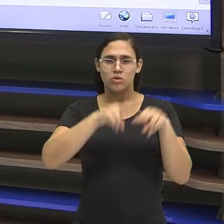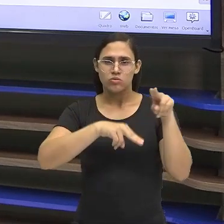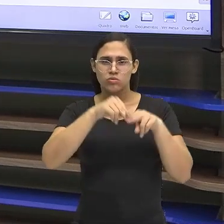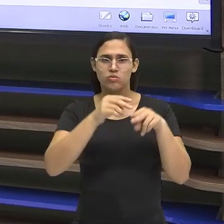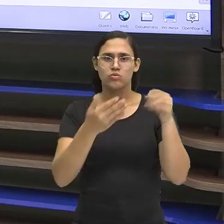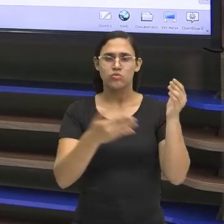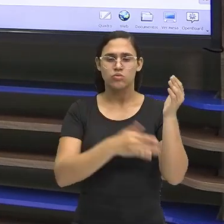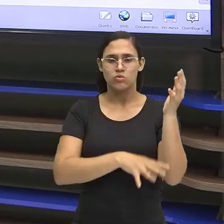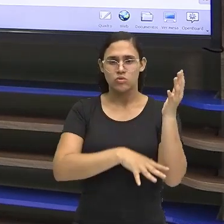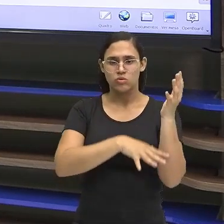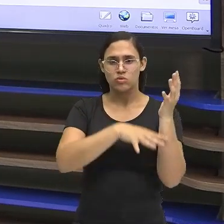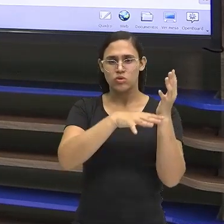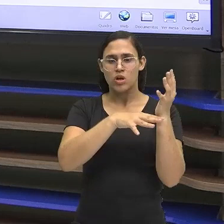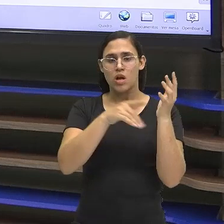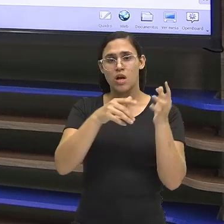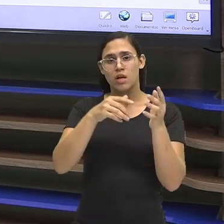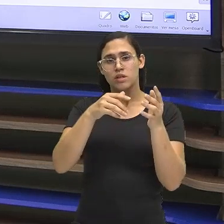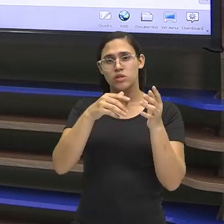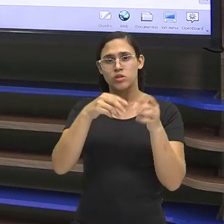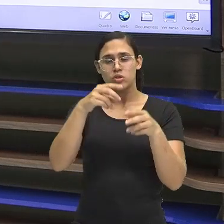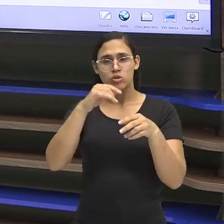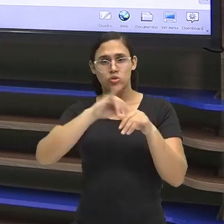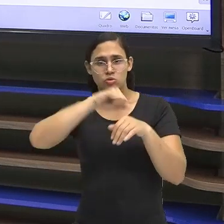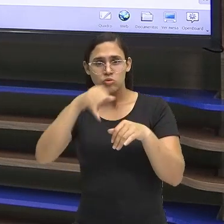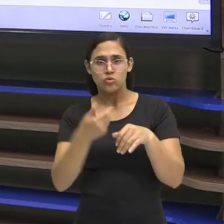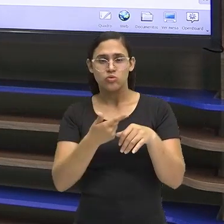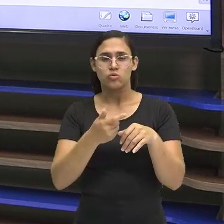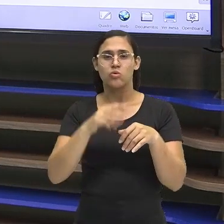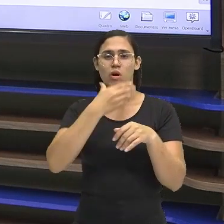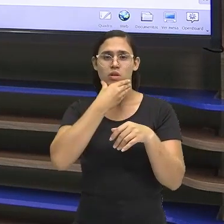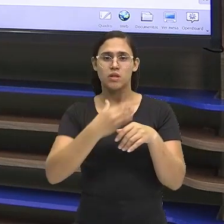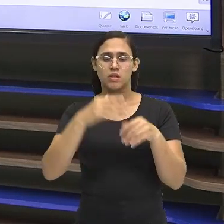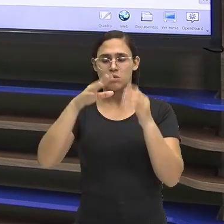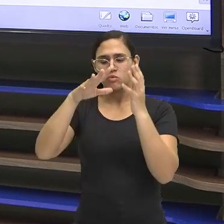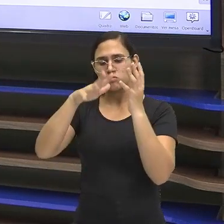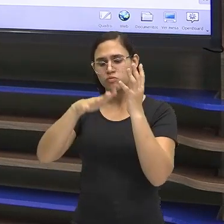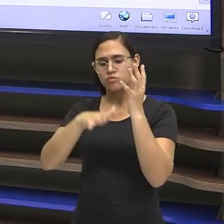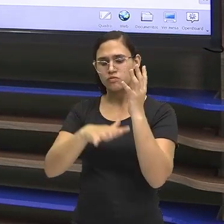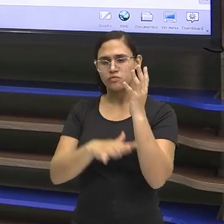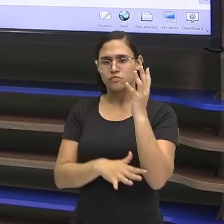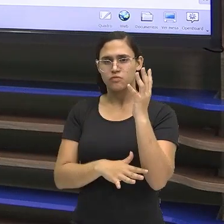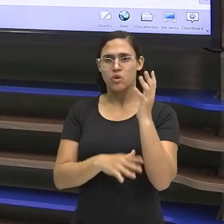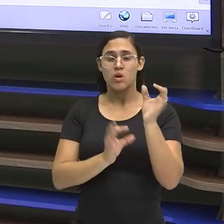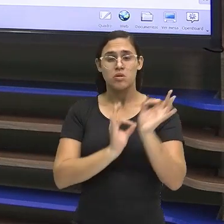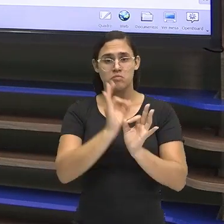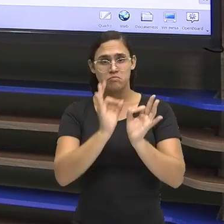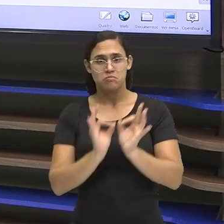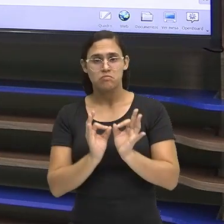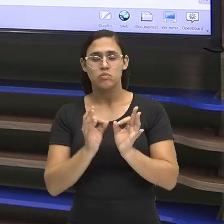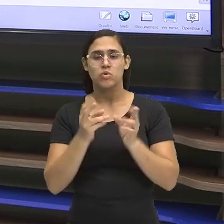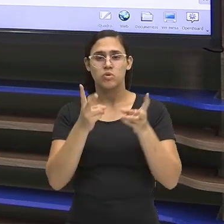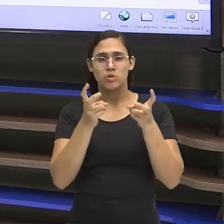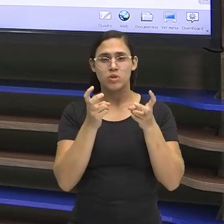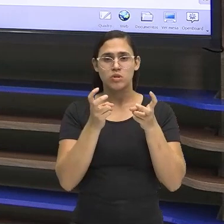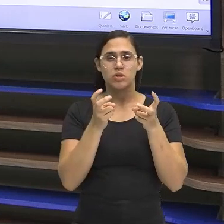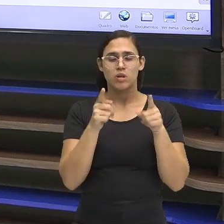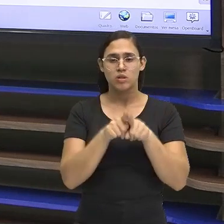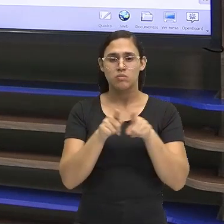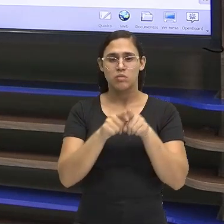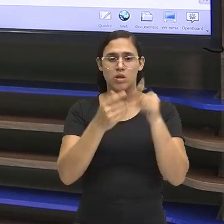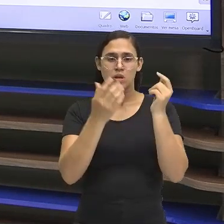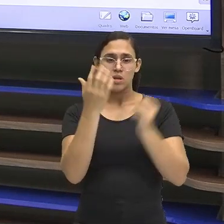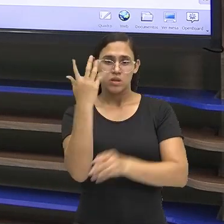a dezembro, o rio começa a secar, tá? Então, esse calendário também a gente pode observar aí nas matas,